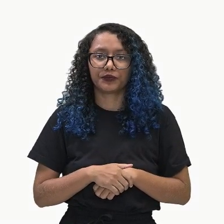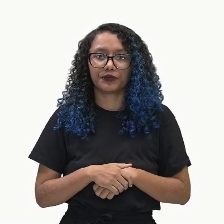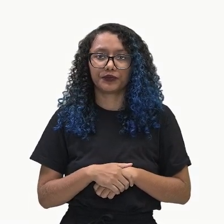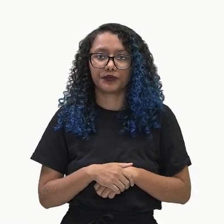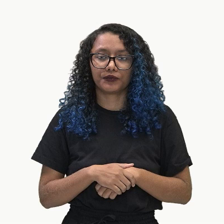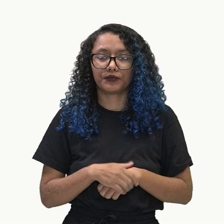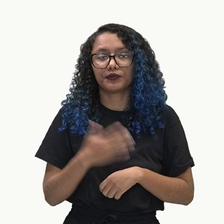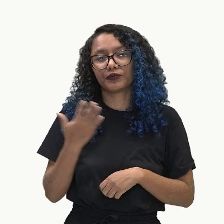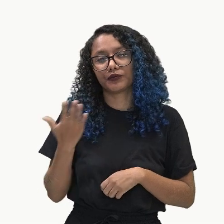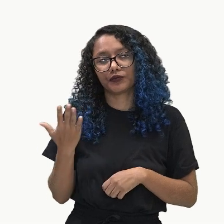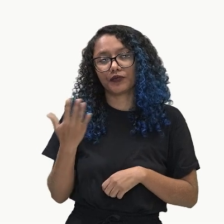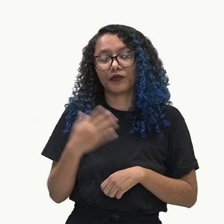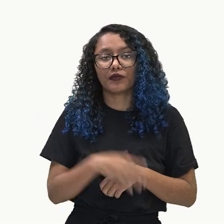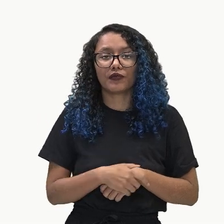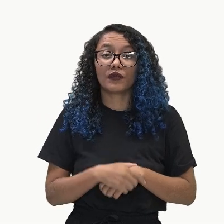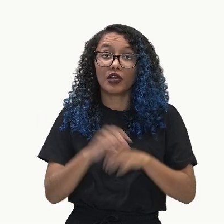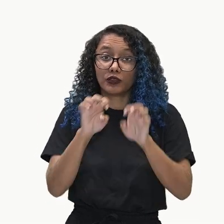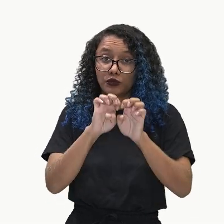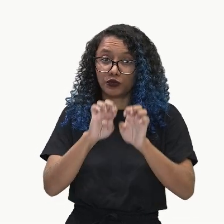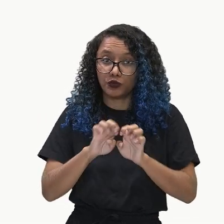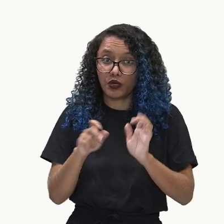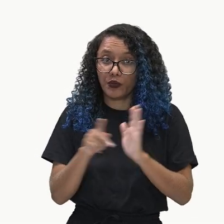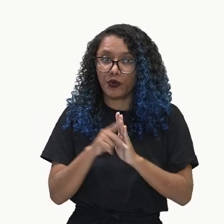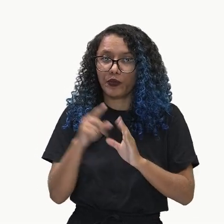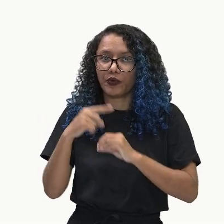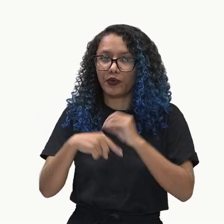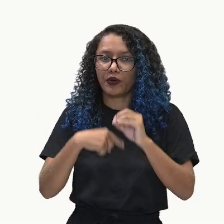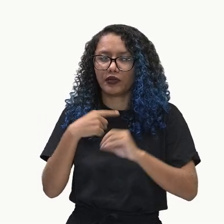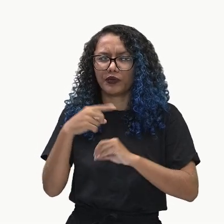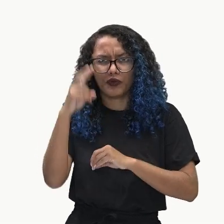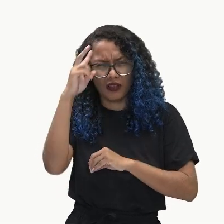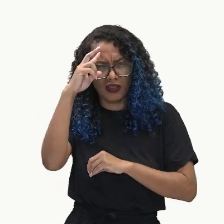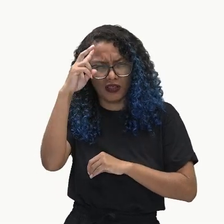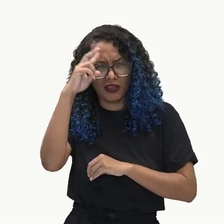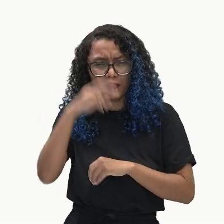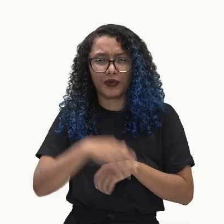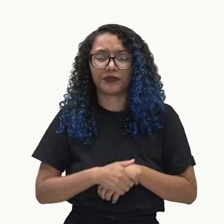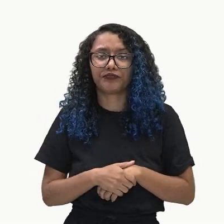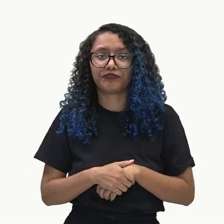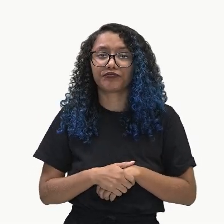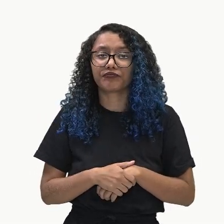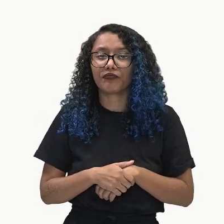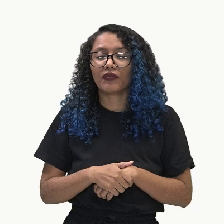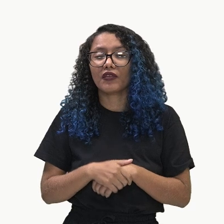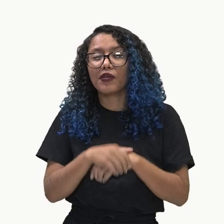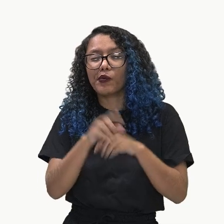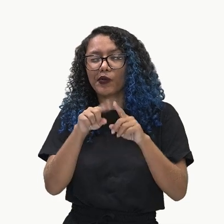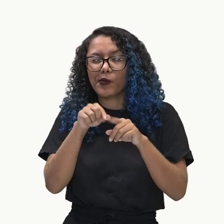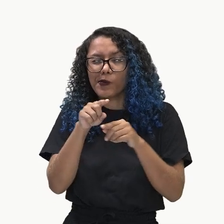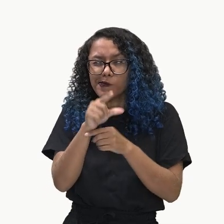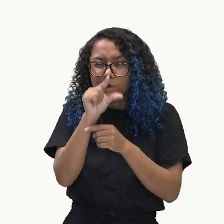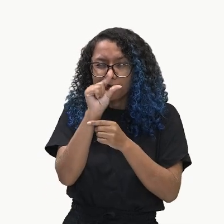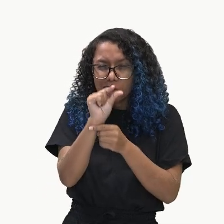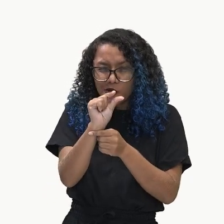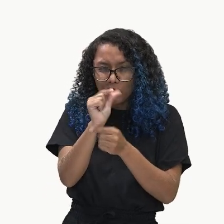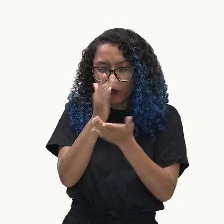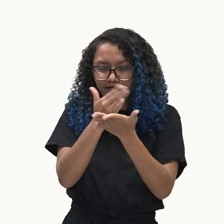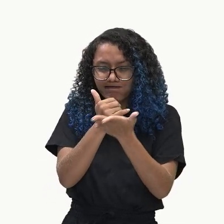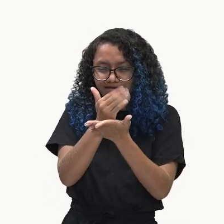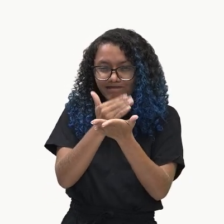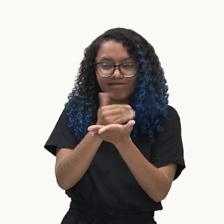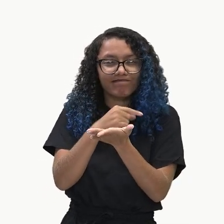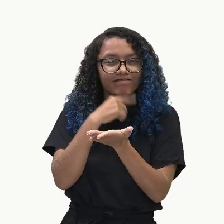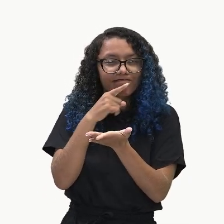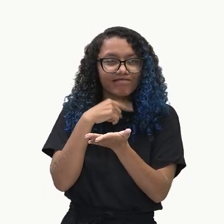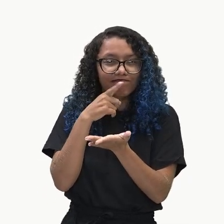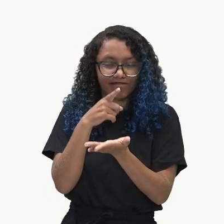estrutura atômica do átomo. Lembra? O átomo é a menor partícula indivisível,